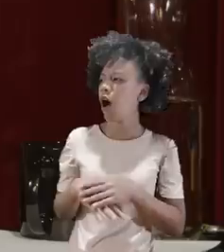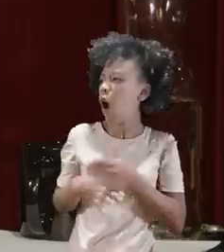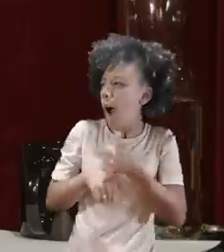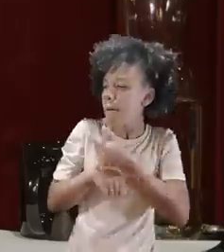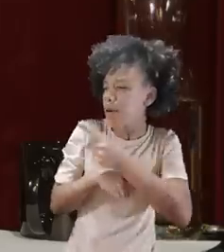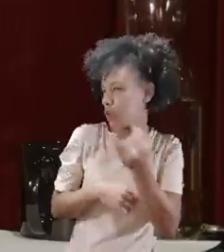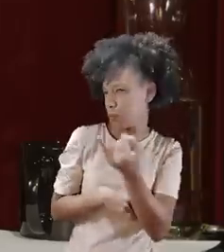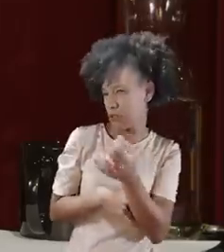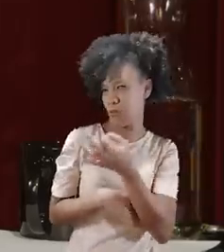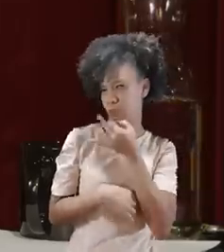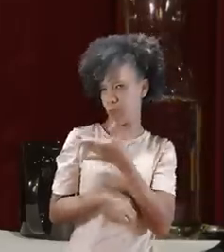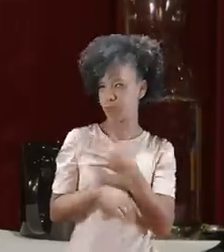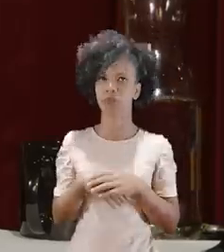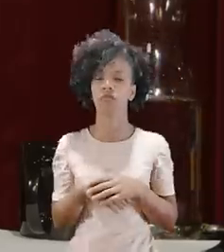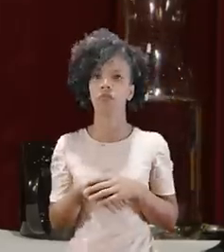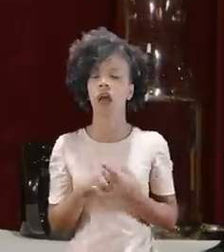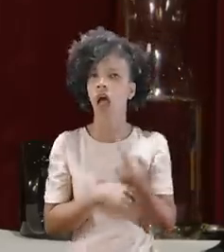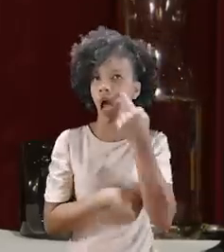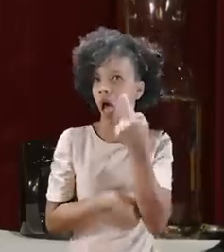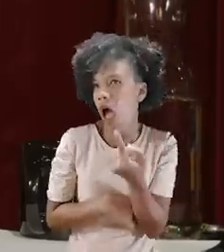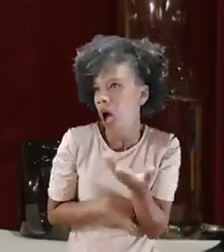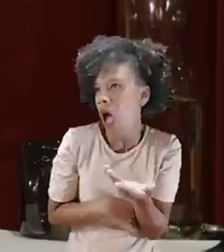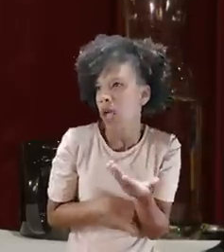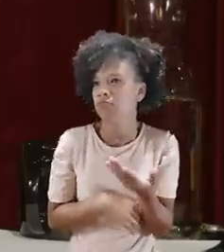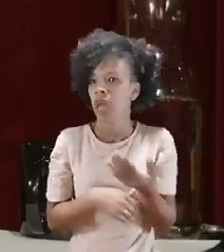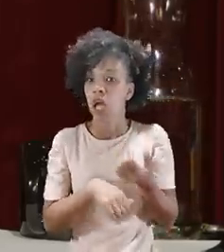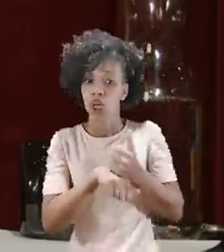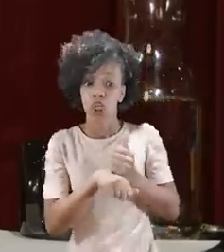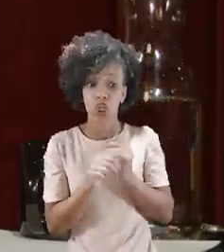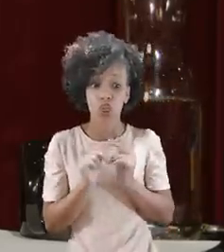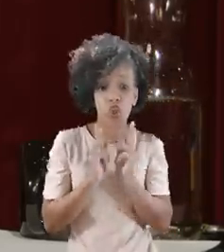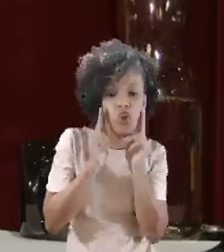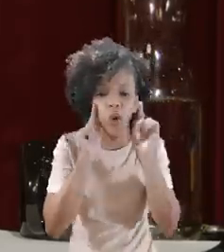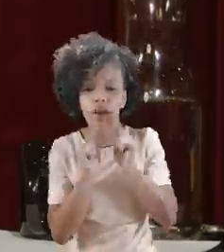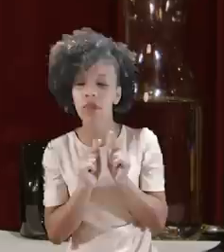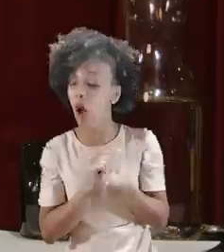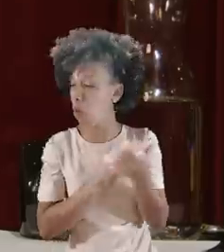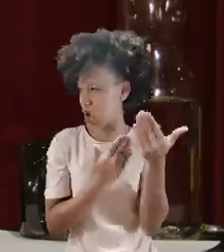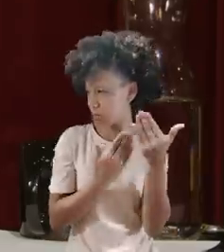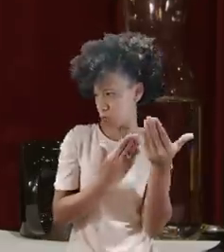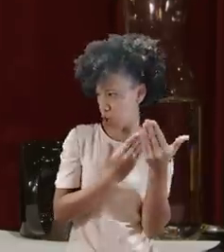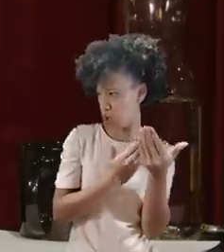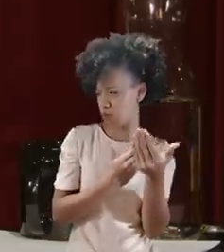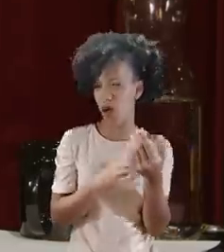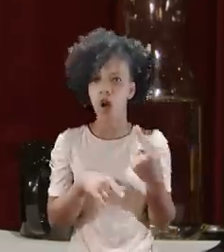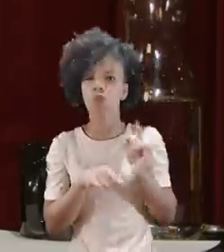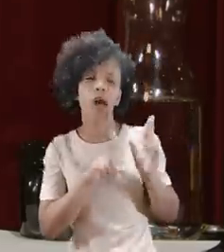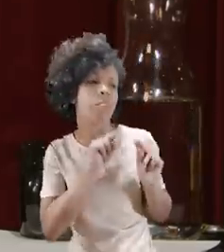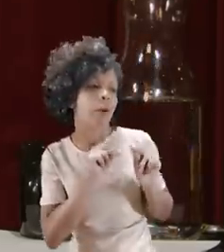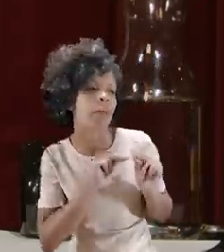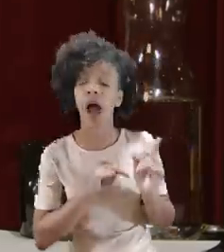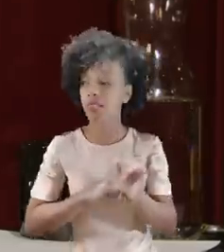gente conversar com a sua profissão muito importante tipo assim eu vejo que o Barbeiro é quase um psicólogo não fala coisa de ficar conversando porque a